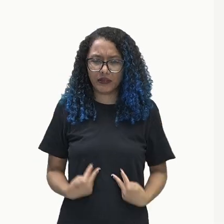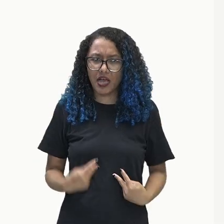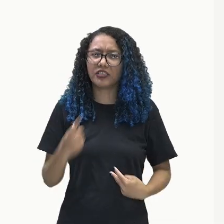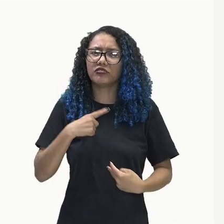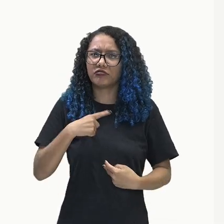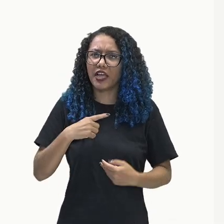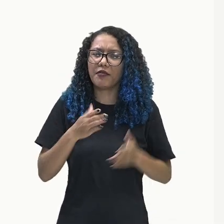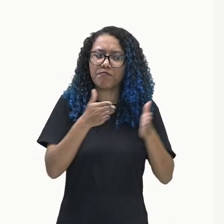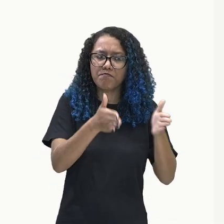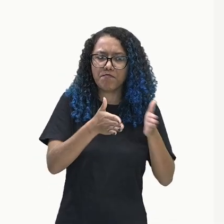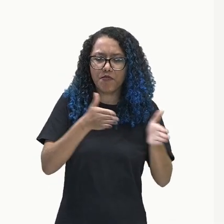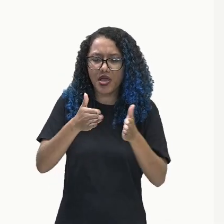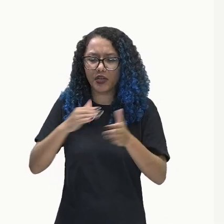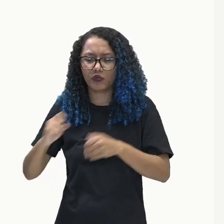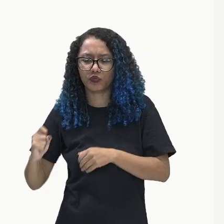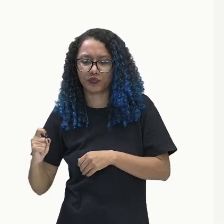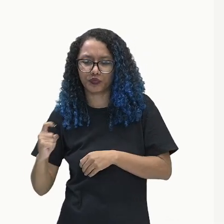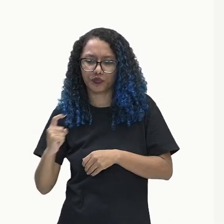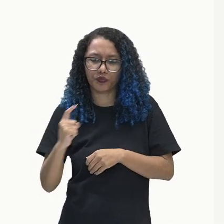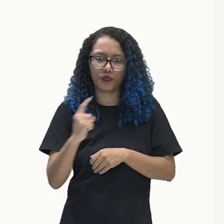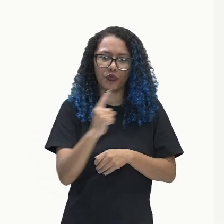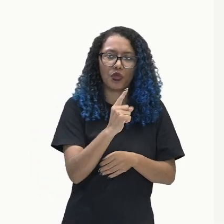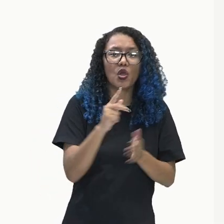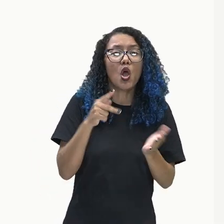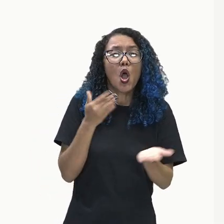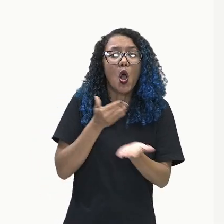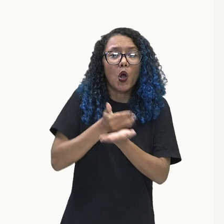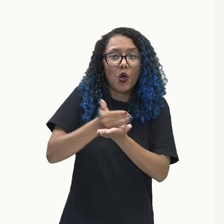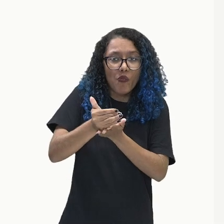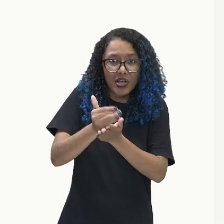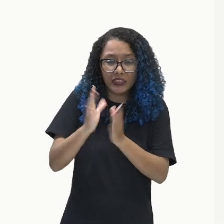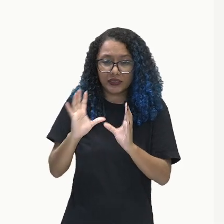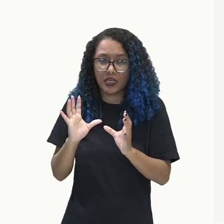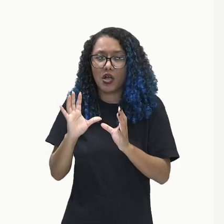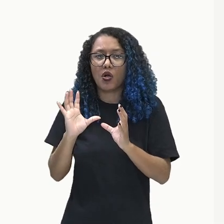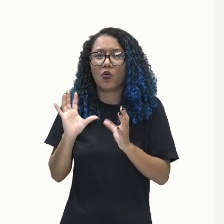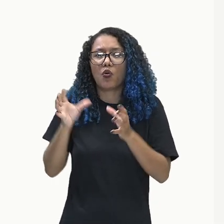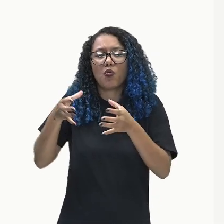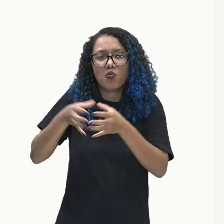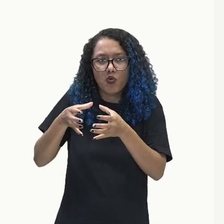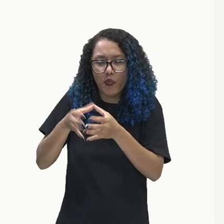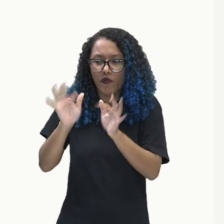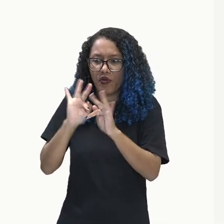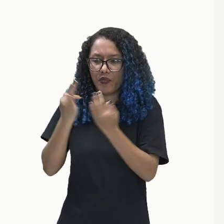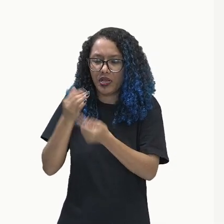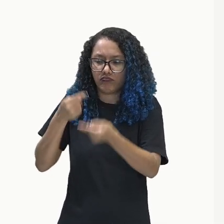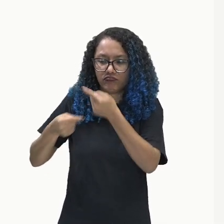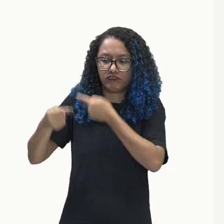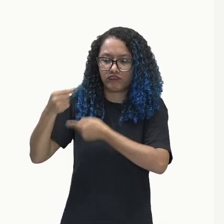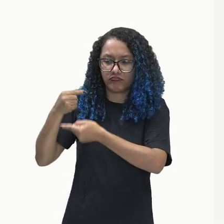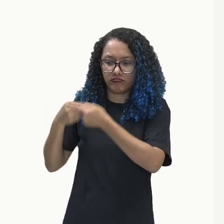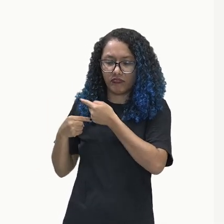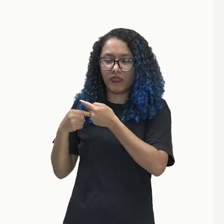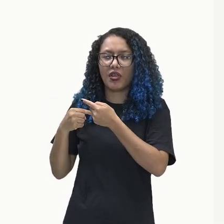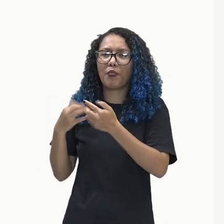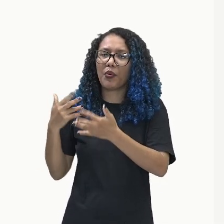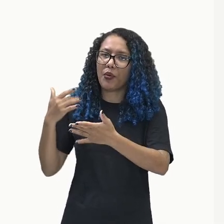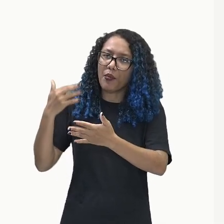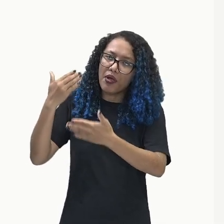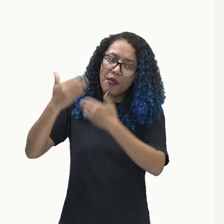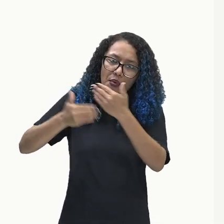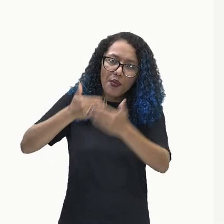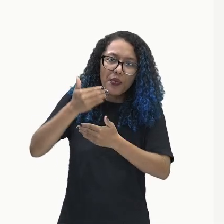um ancestral comum primata até o Homo sapiens sapiens, tá, gente? Galera, só um adendo, tá,